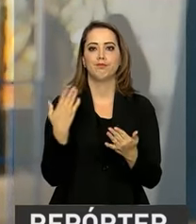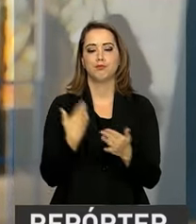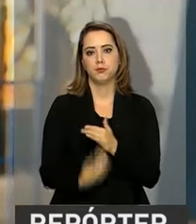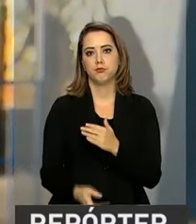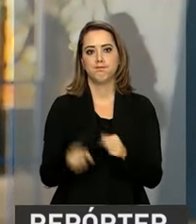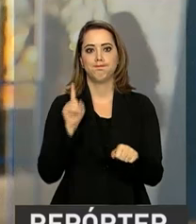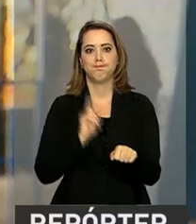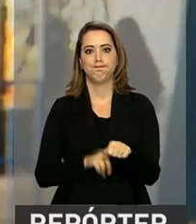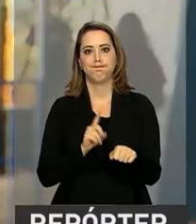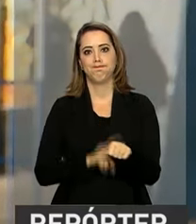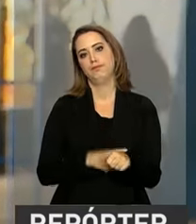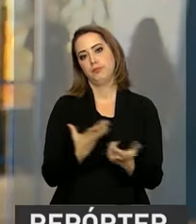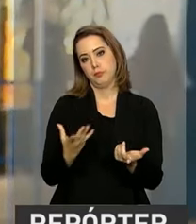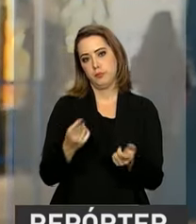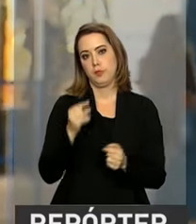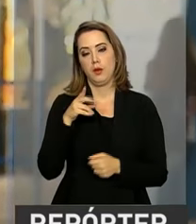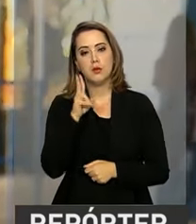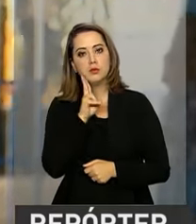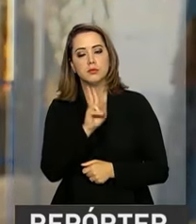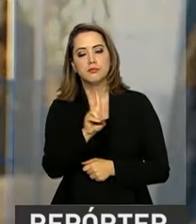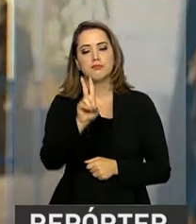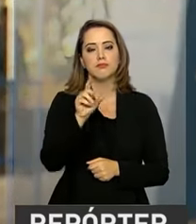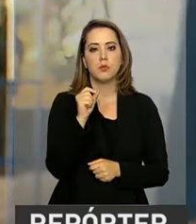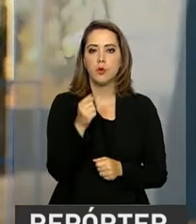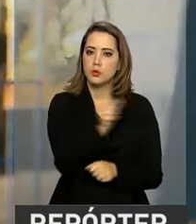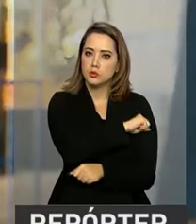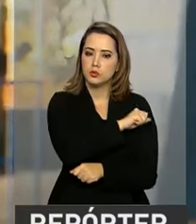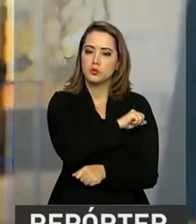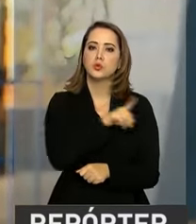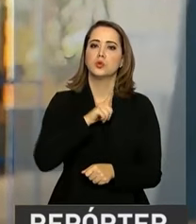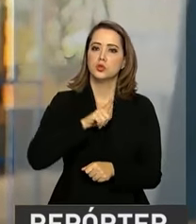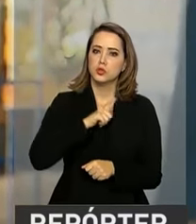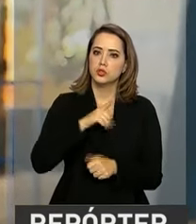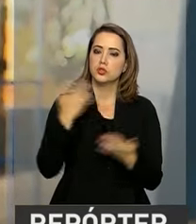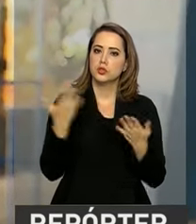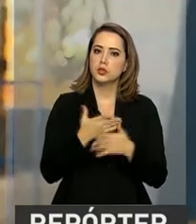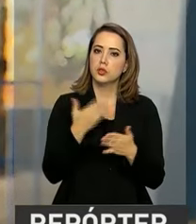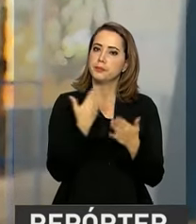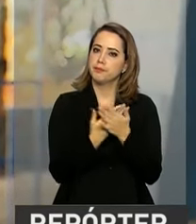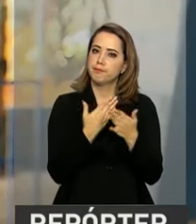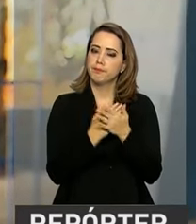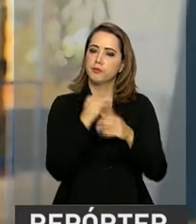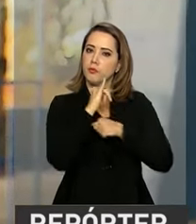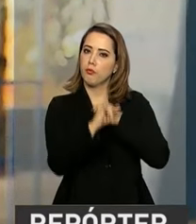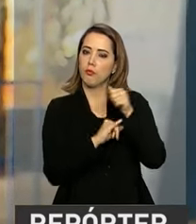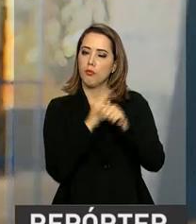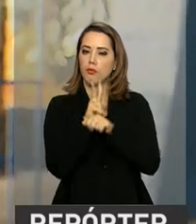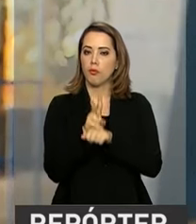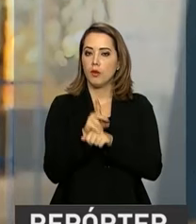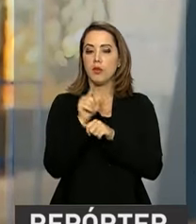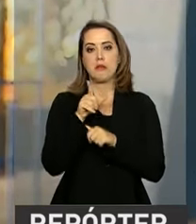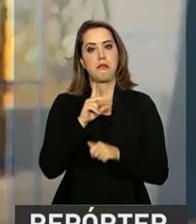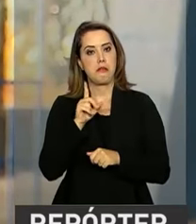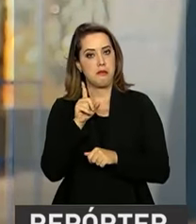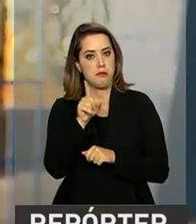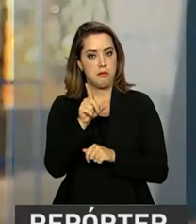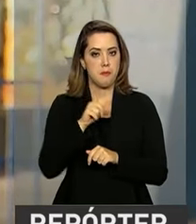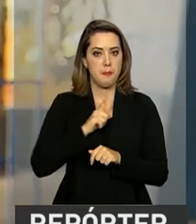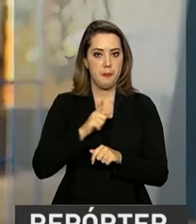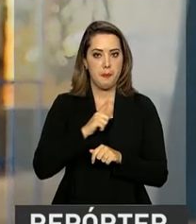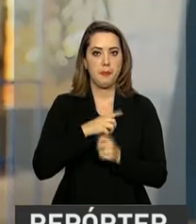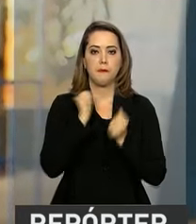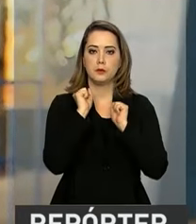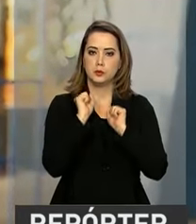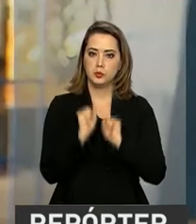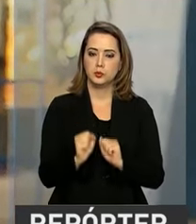ajudar na preparação da prova os estudantes contam com a plataforma de estudos à hora do Enem lá eles podem